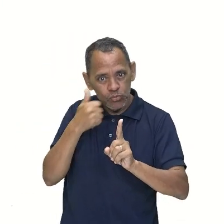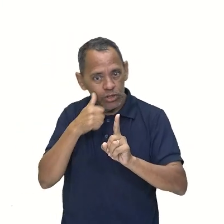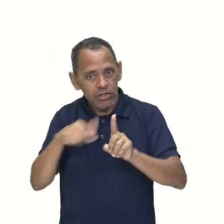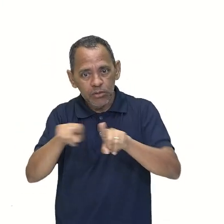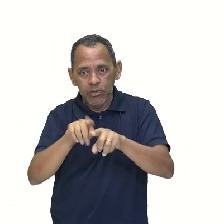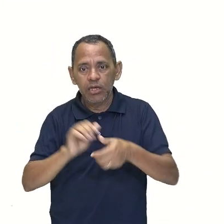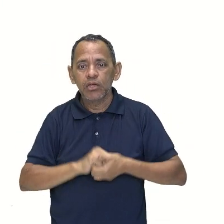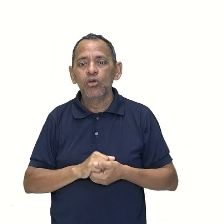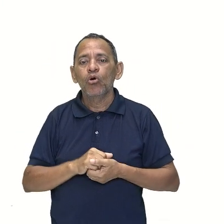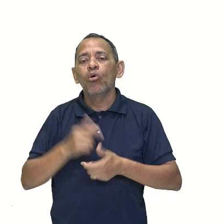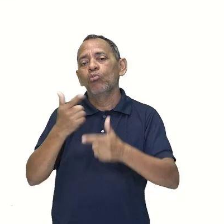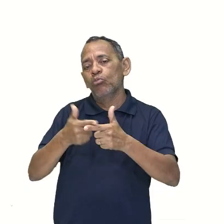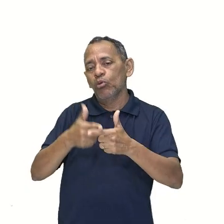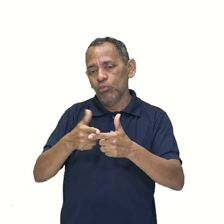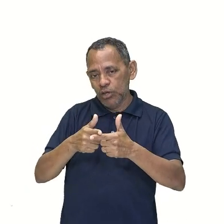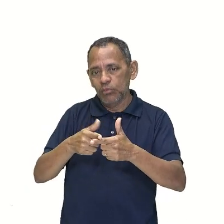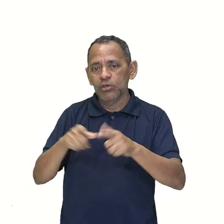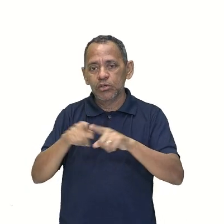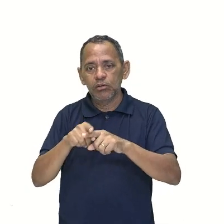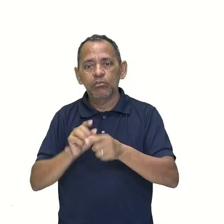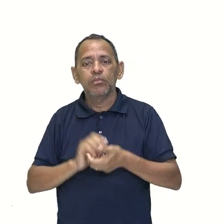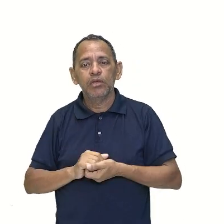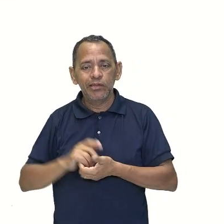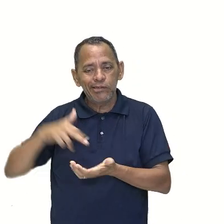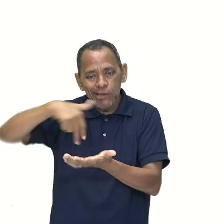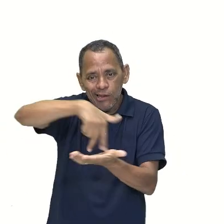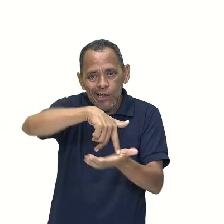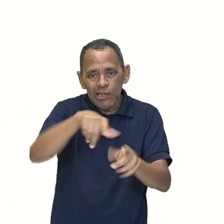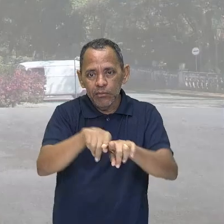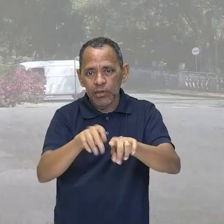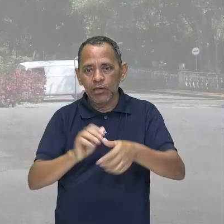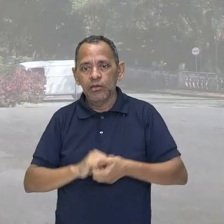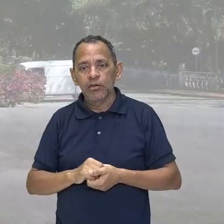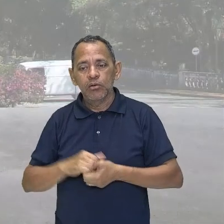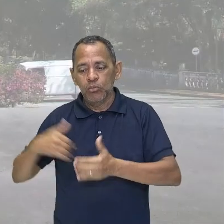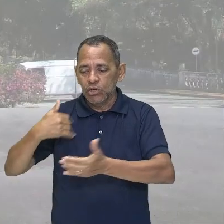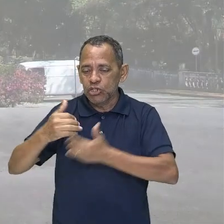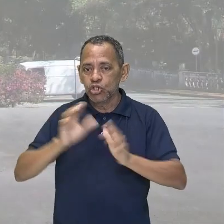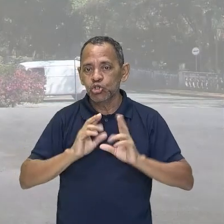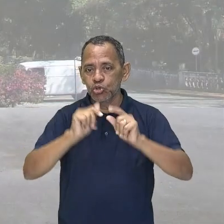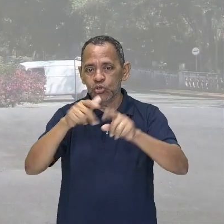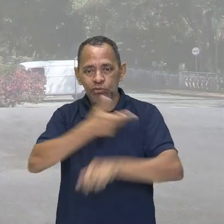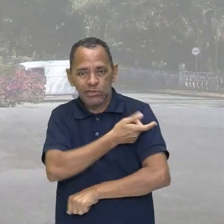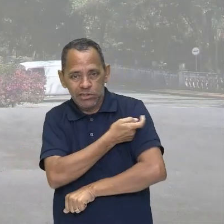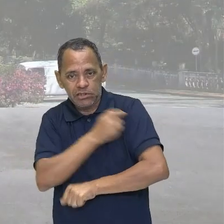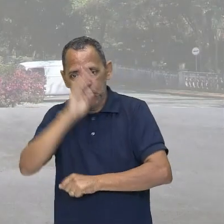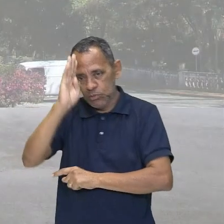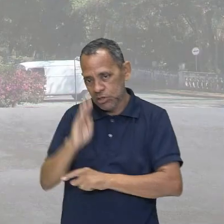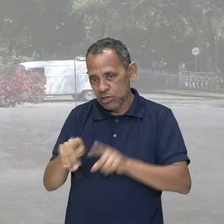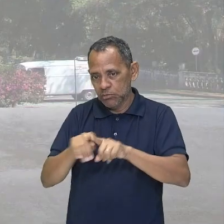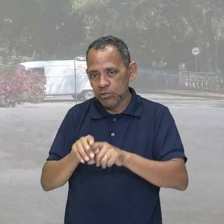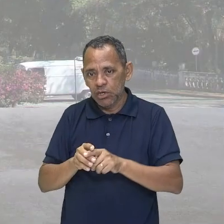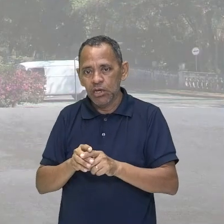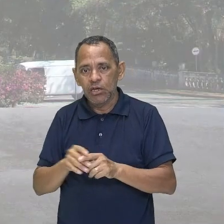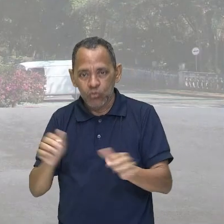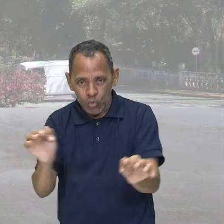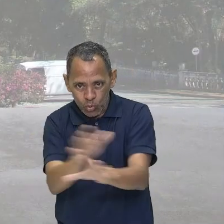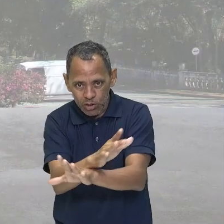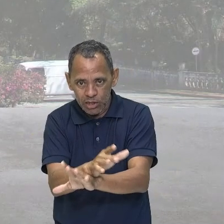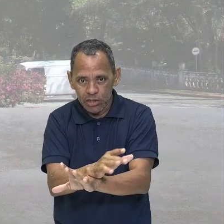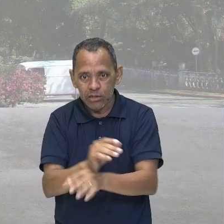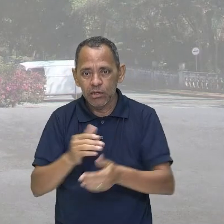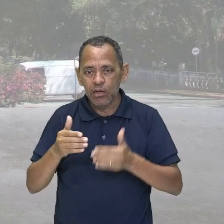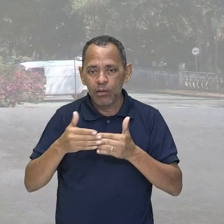certo? Bem, todo esse processo de vacinação no nosso país foi construído a partir, como eu falei para